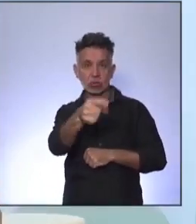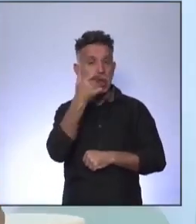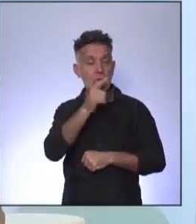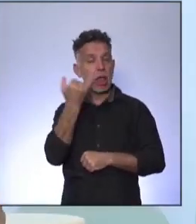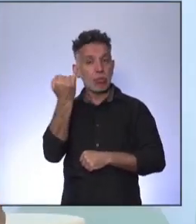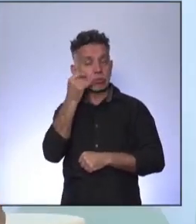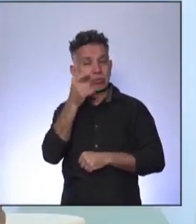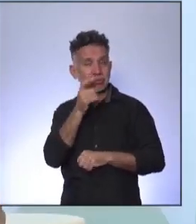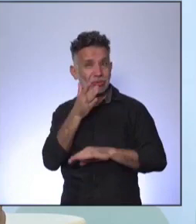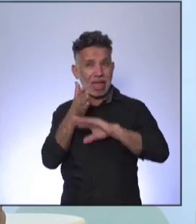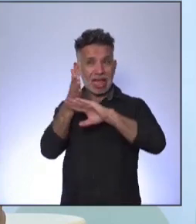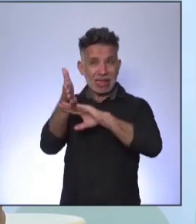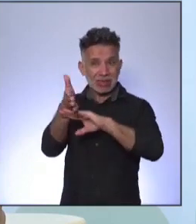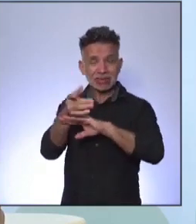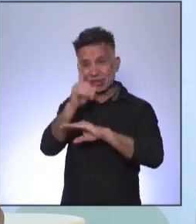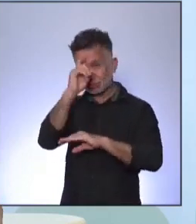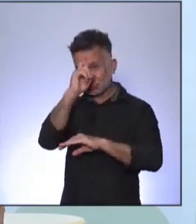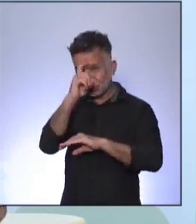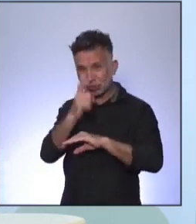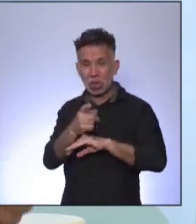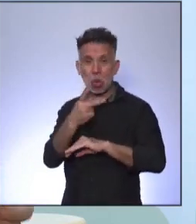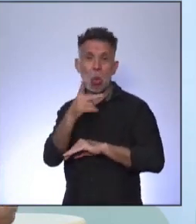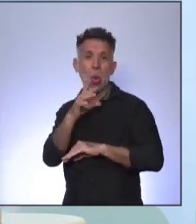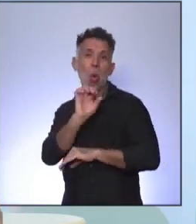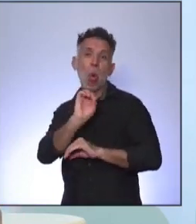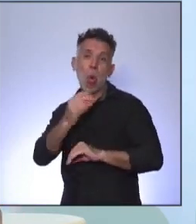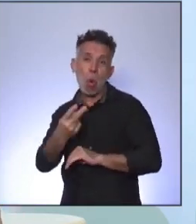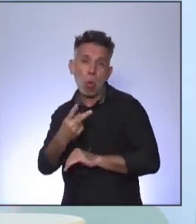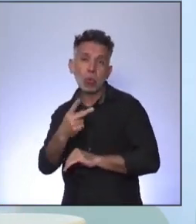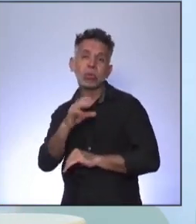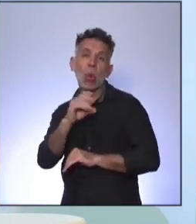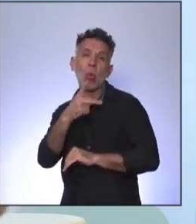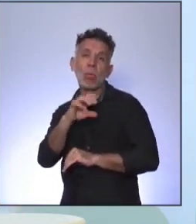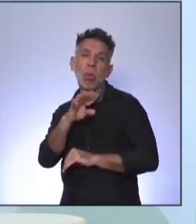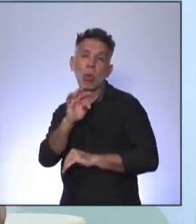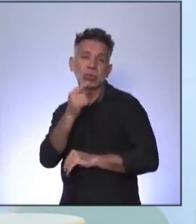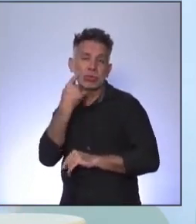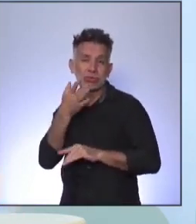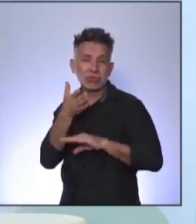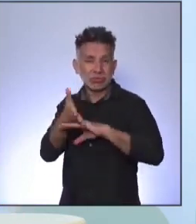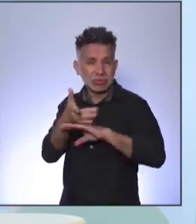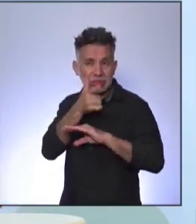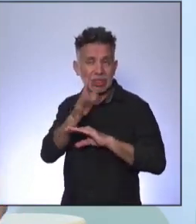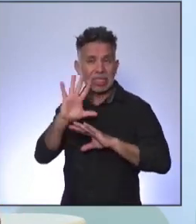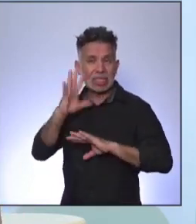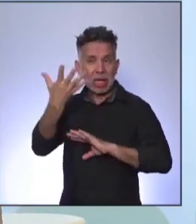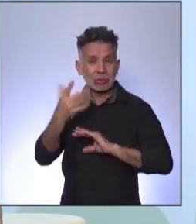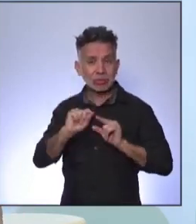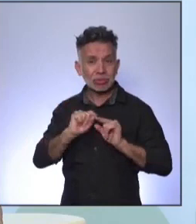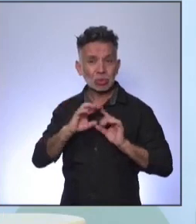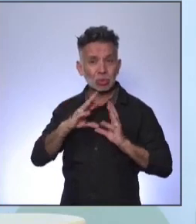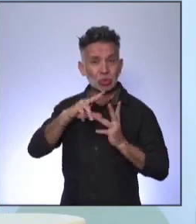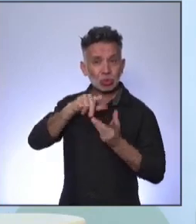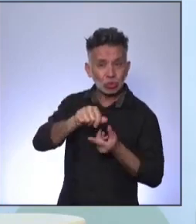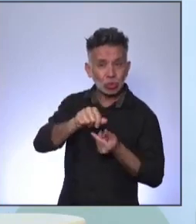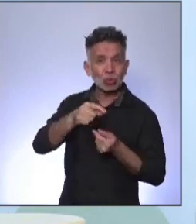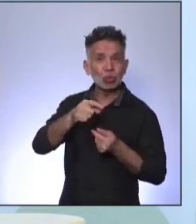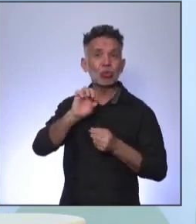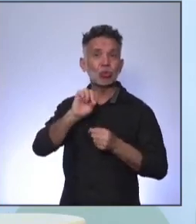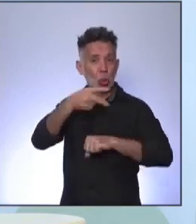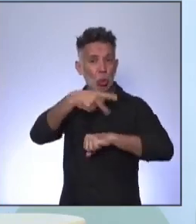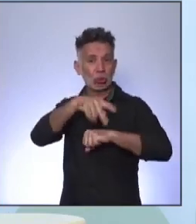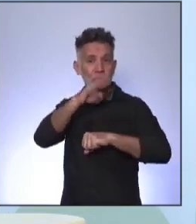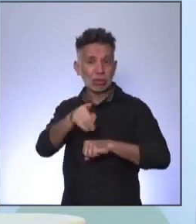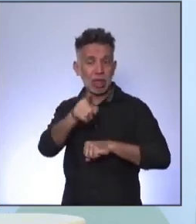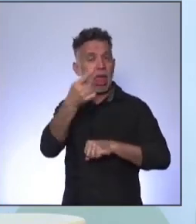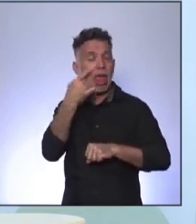saúde fica meio complicado, né? Você, de repente, receber algum medicamento por tudo o que está acontecendo no país e no mundo. Então, assim, de repente, você só saber